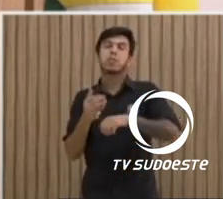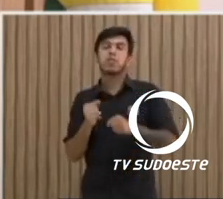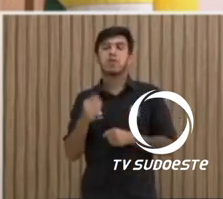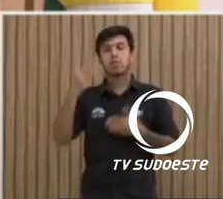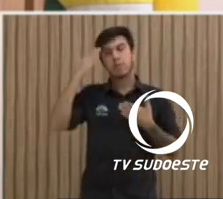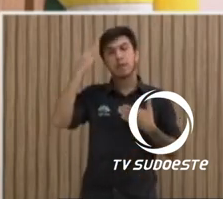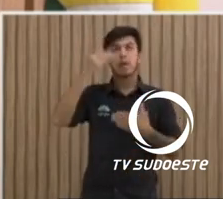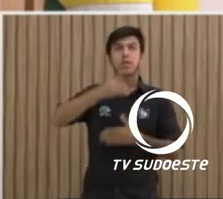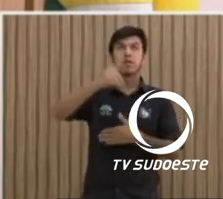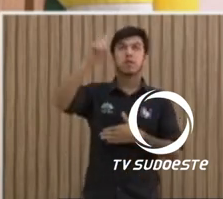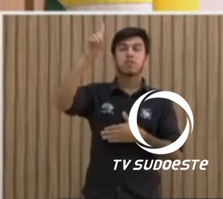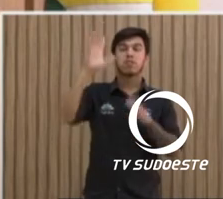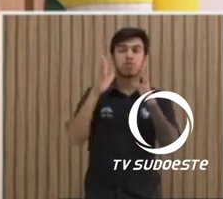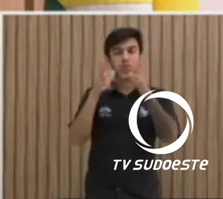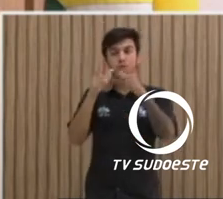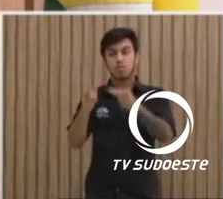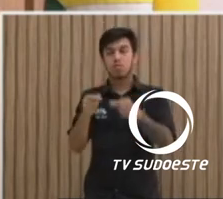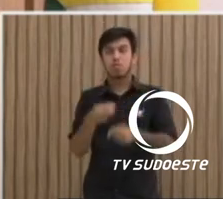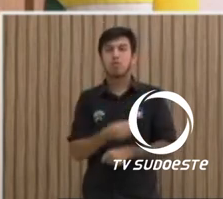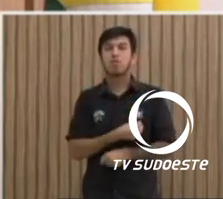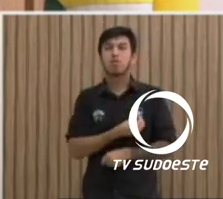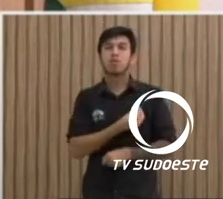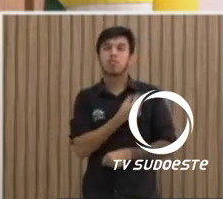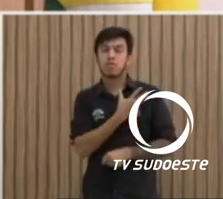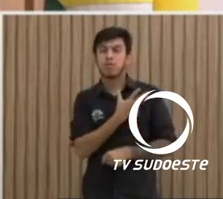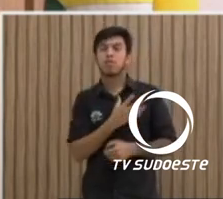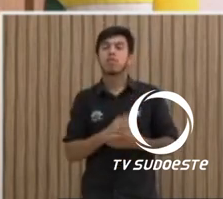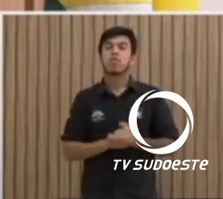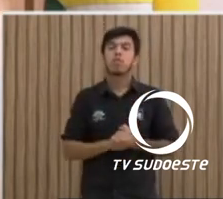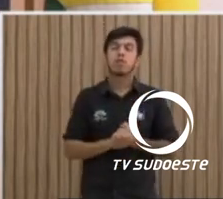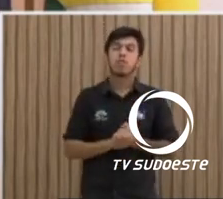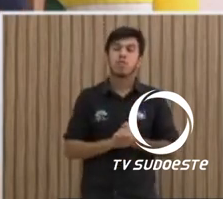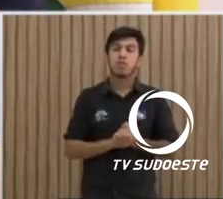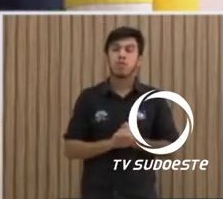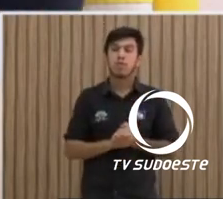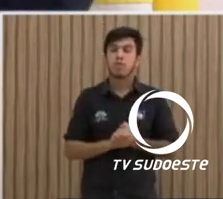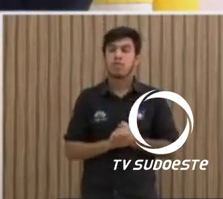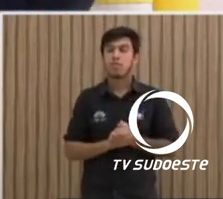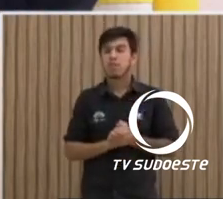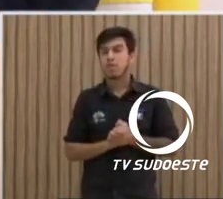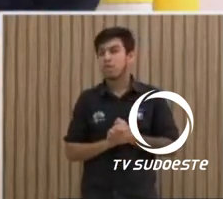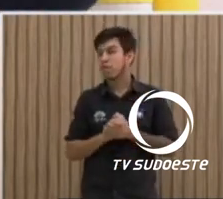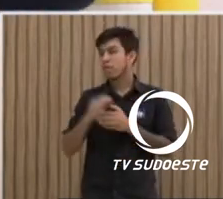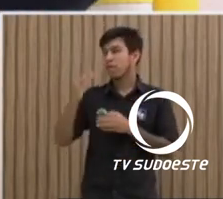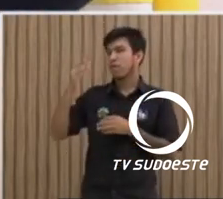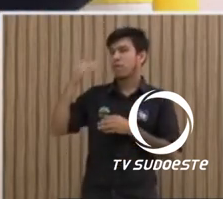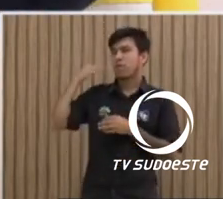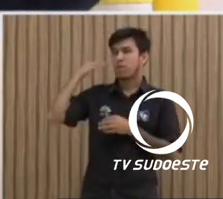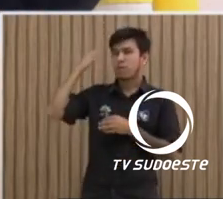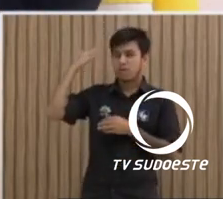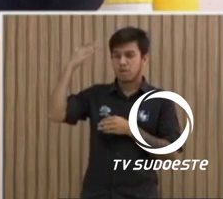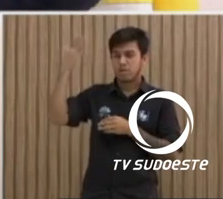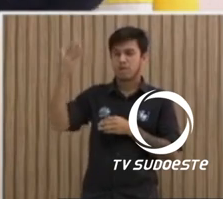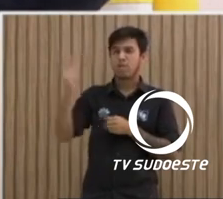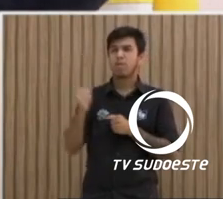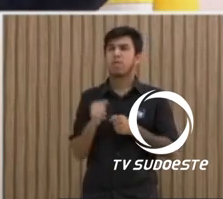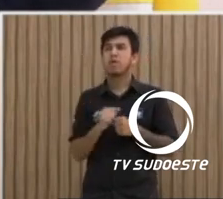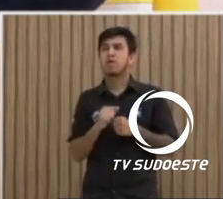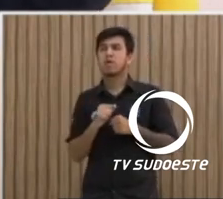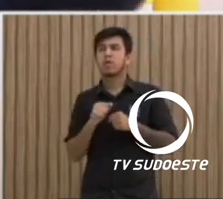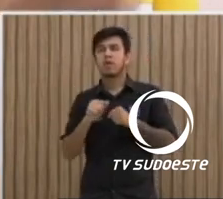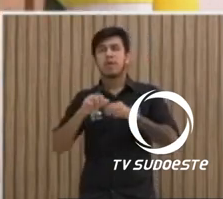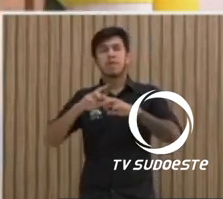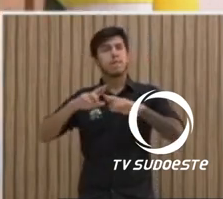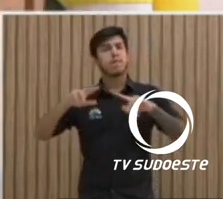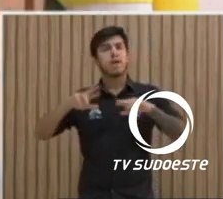por tudo que Ele fez na minha vida. Eu vejo que, desde quando eu estudei ali no Cursinho Salomone, as Possidíadas,